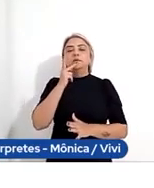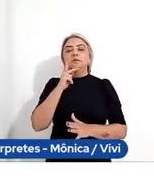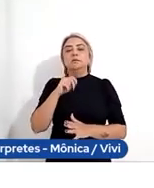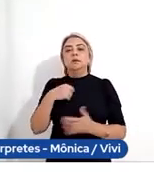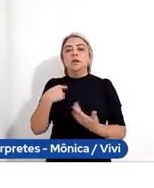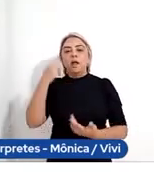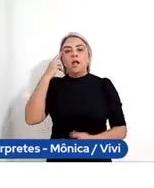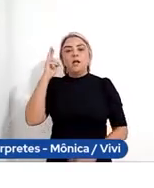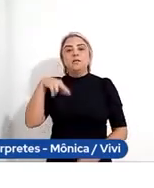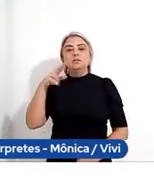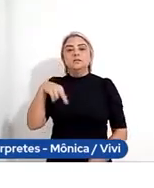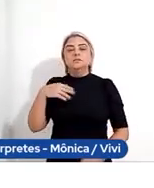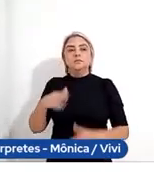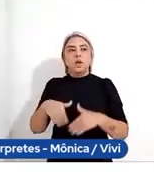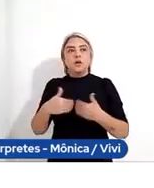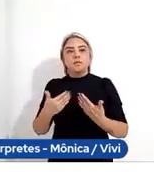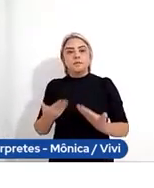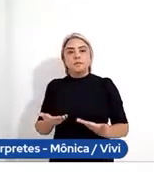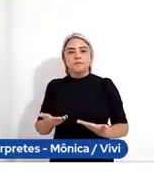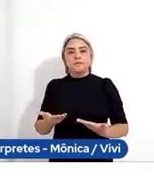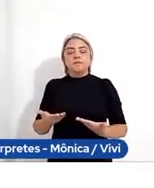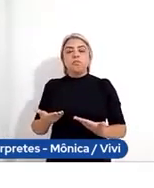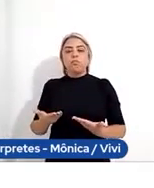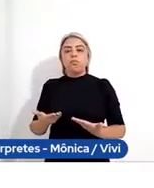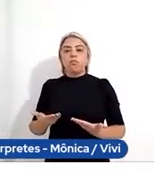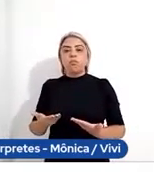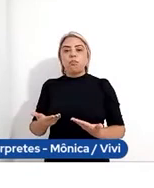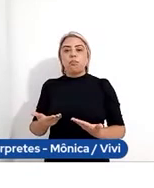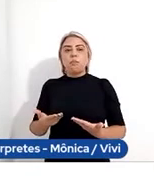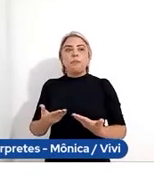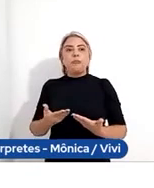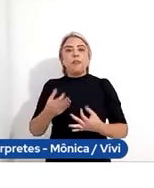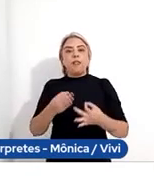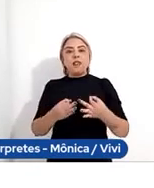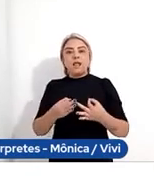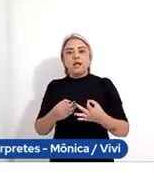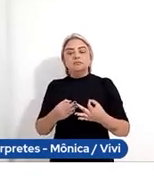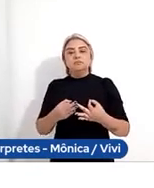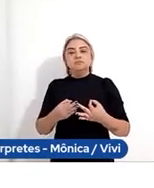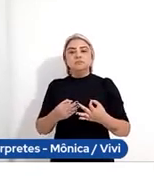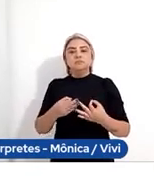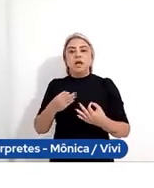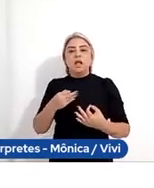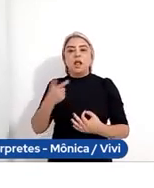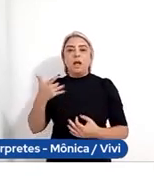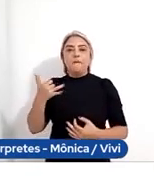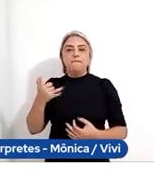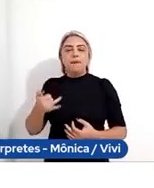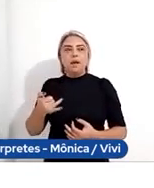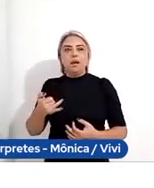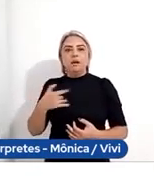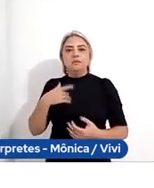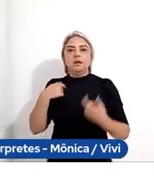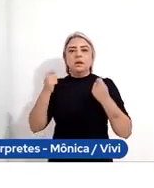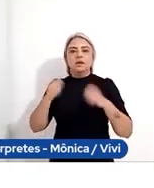razão principal pela qual a patente não é encarada como uma bala de prata, né, a solução definitiva, é pela